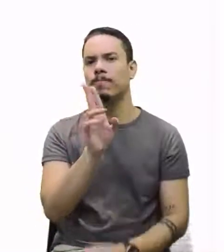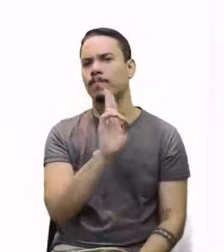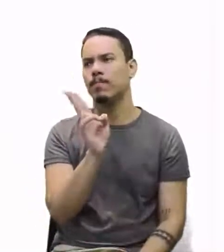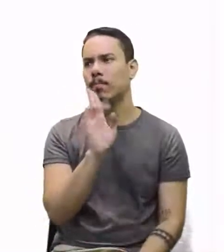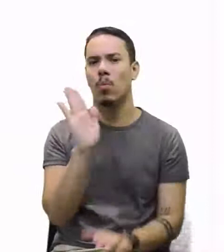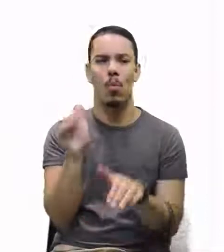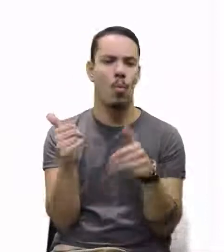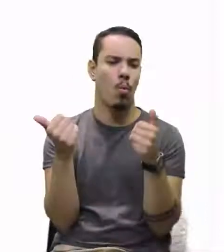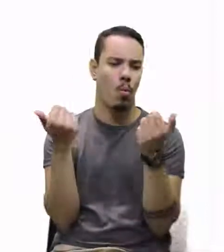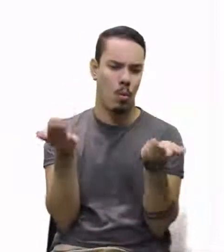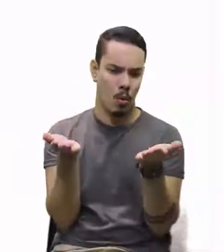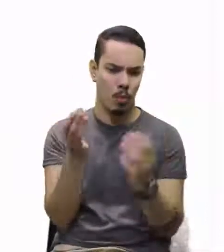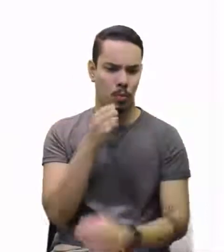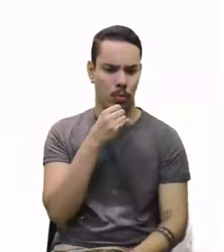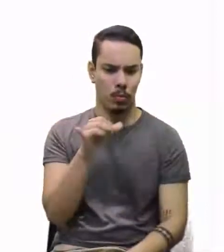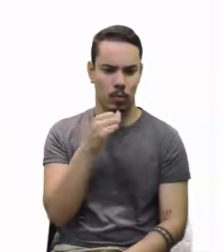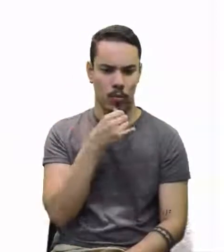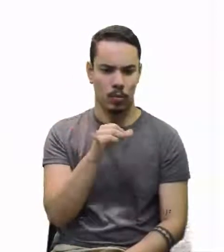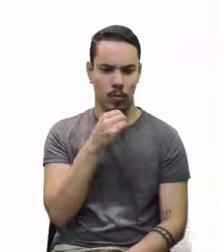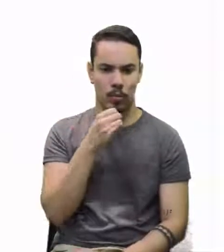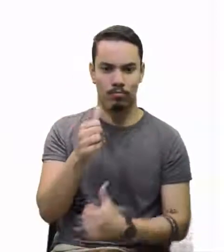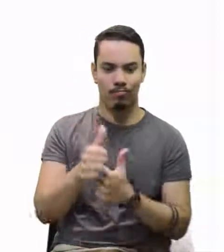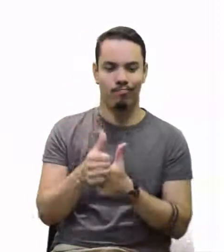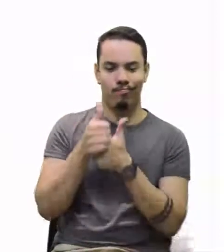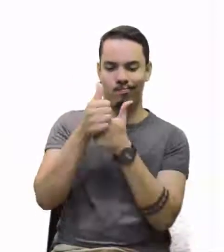denominada de corrente induzida.